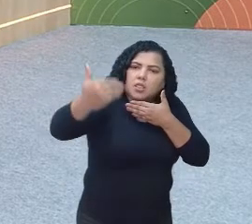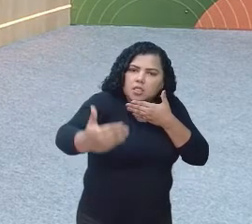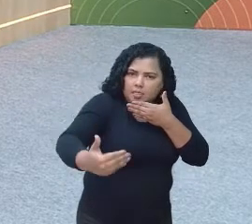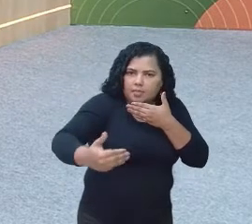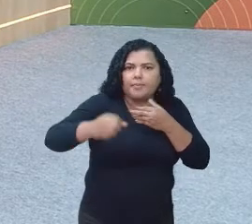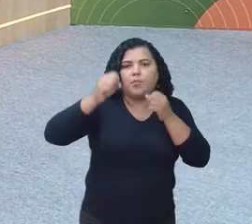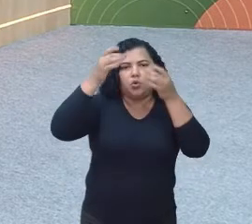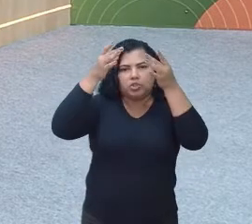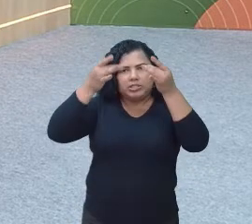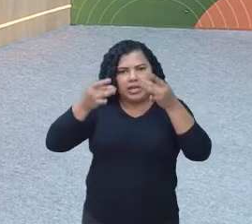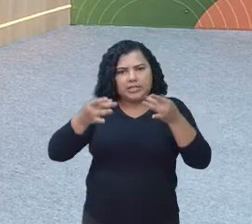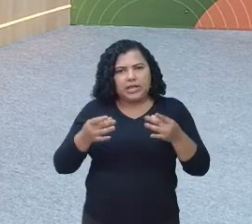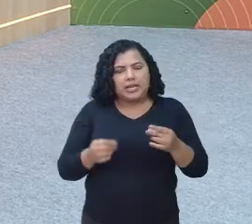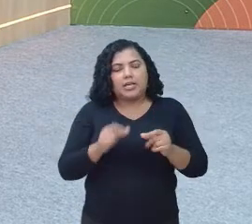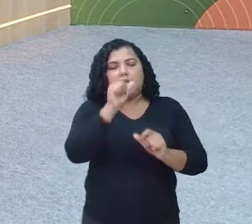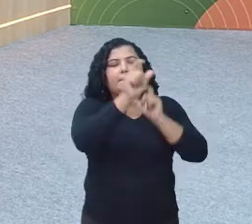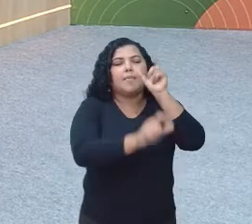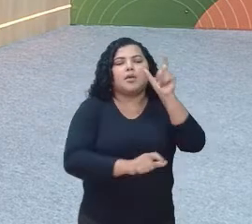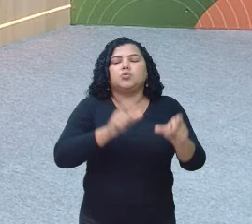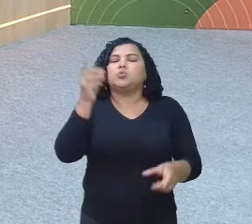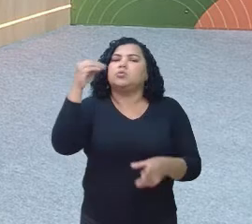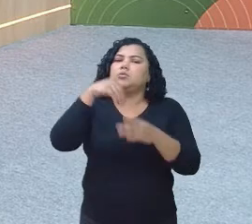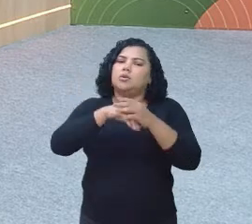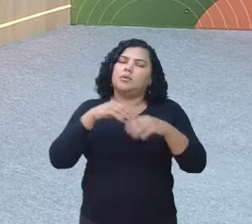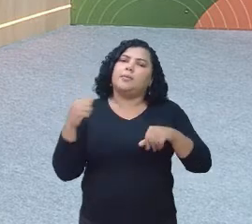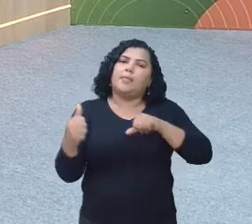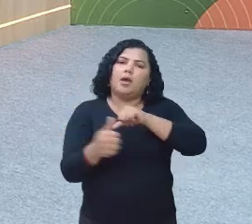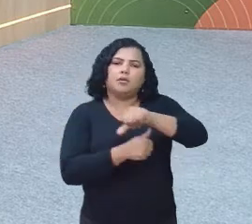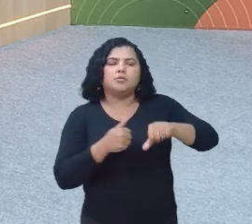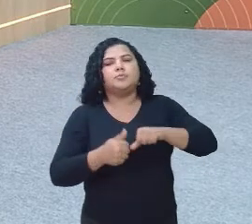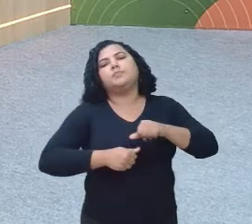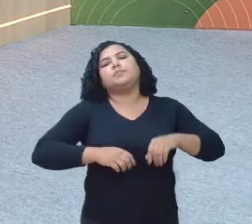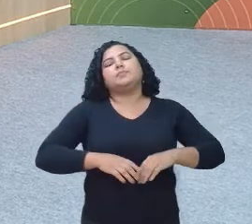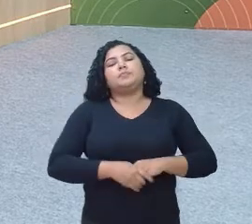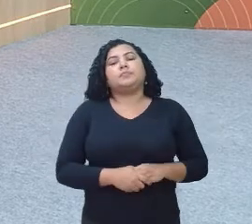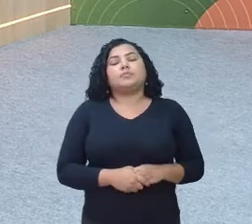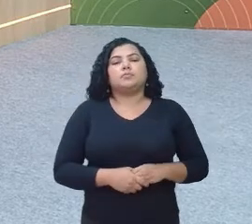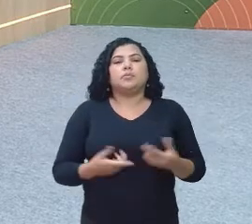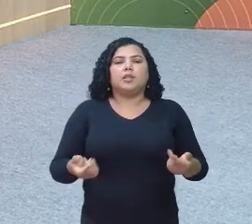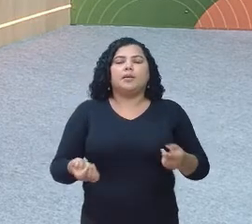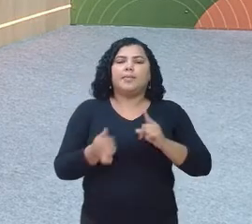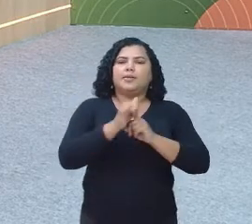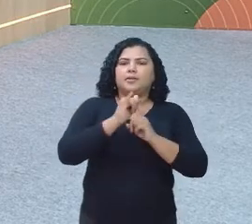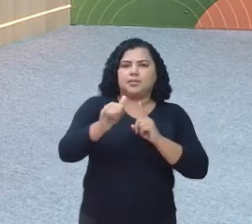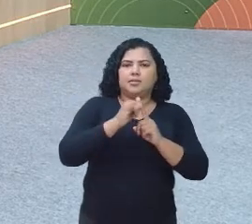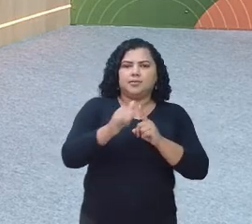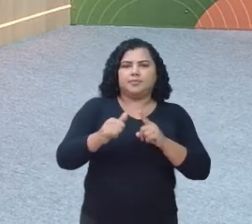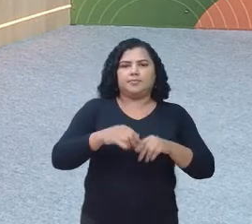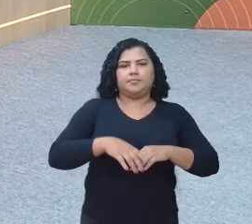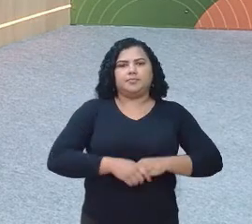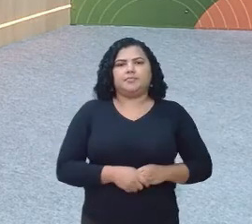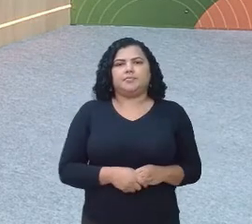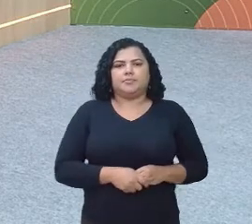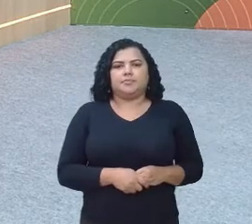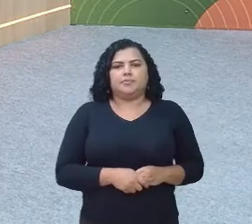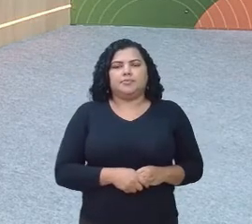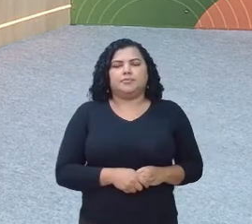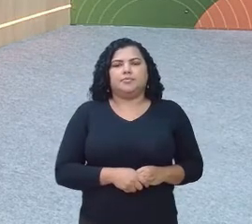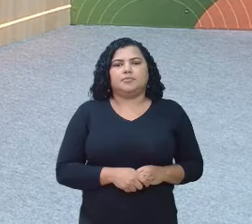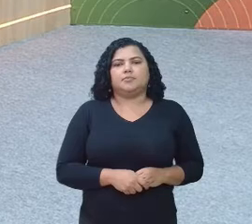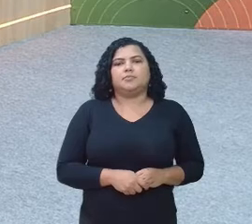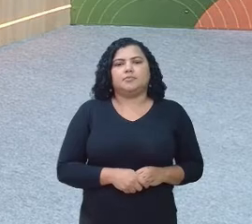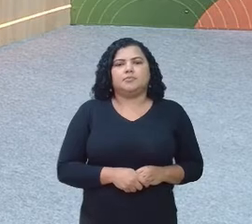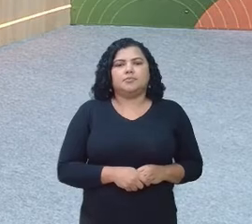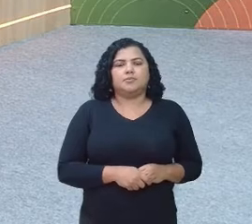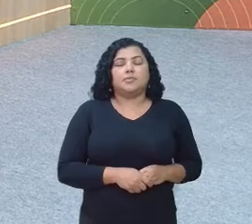aconteceu. Então, ele faz esse papel descritivo de descrever a realidade e de narrar também os fatos, tá certo? Eles são